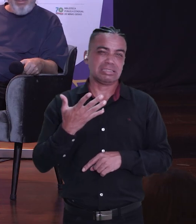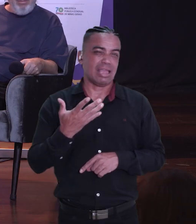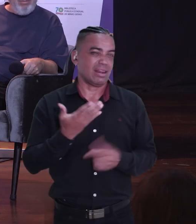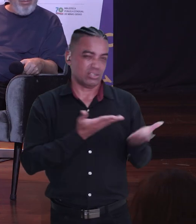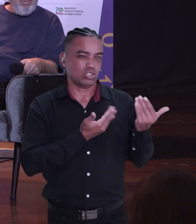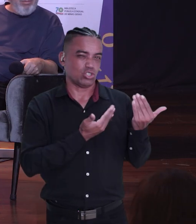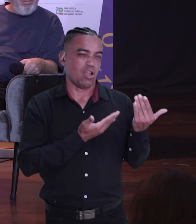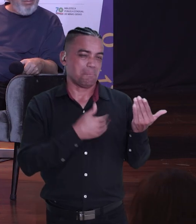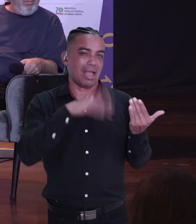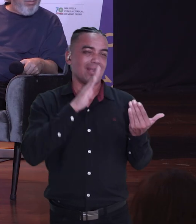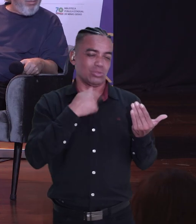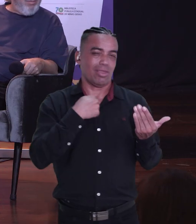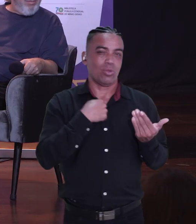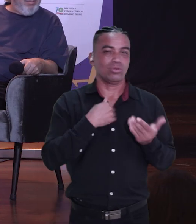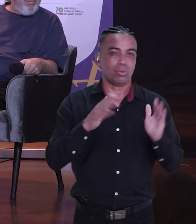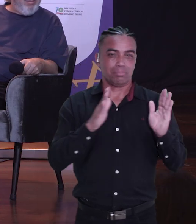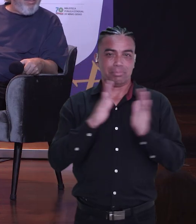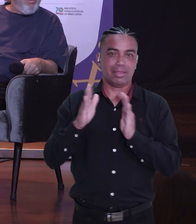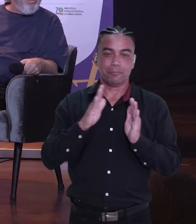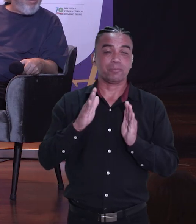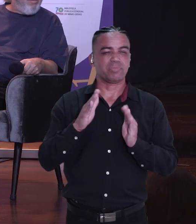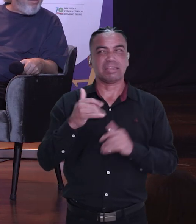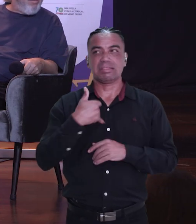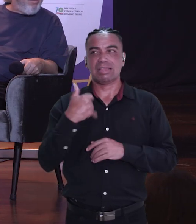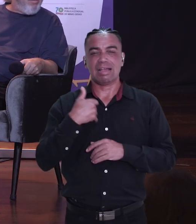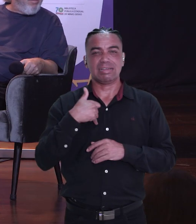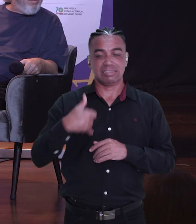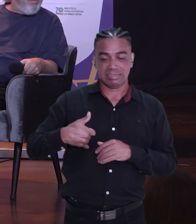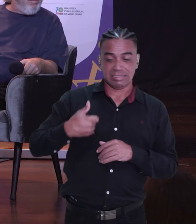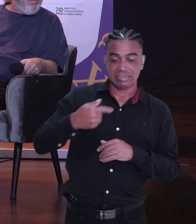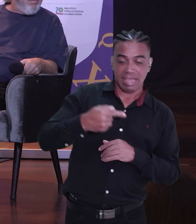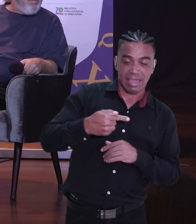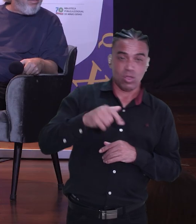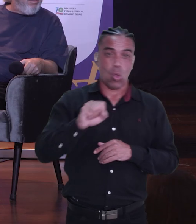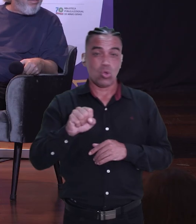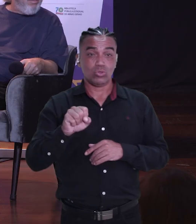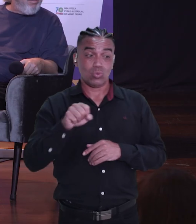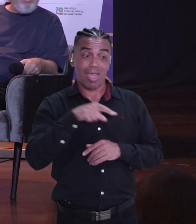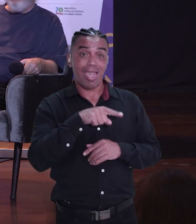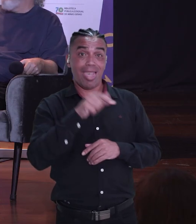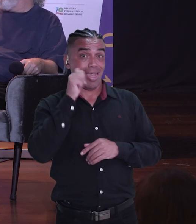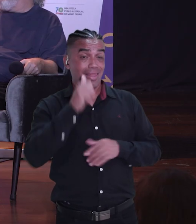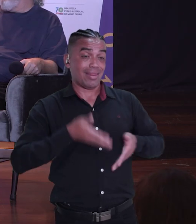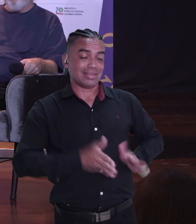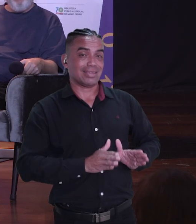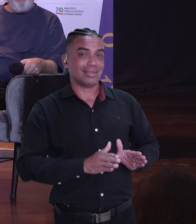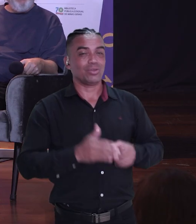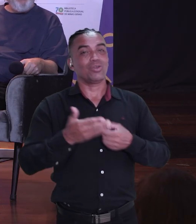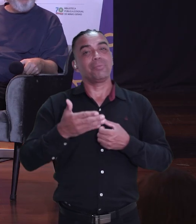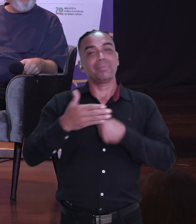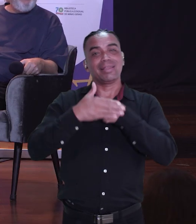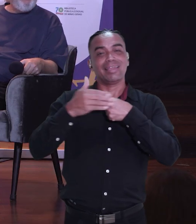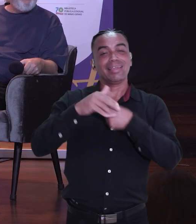não me conhece porque ela é muito mais nova do que eu, mas, enfim, nós somos contemporâneos. Desde que eu tinha 7, 8 anos, ela estava nascendo, né? Está ali,